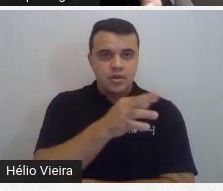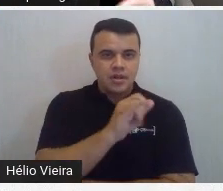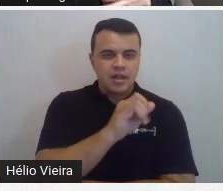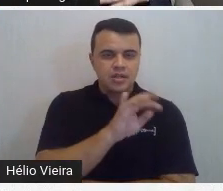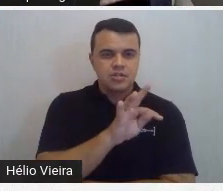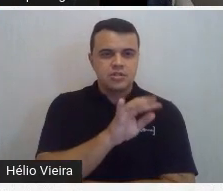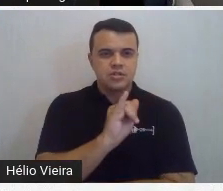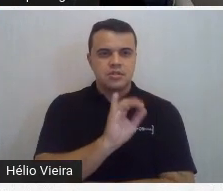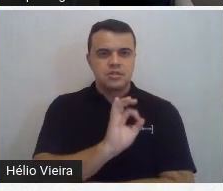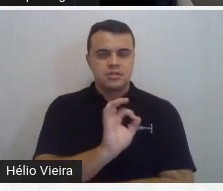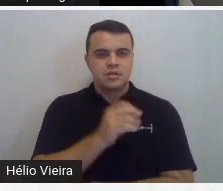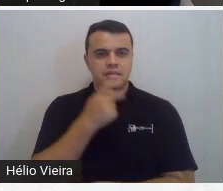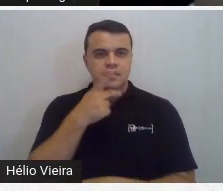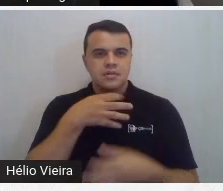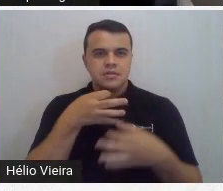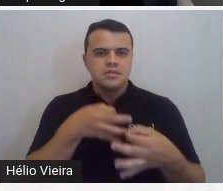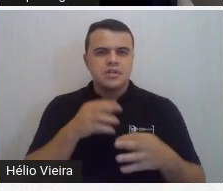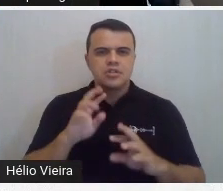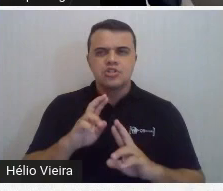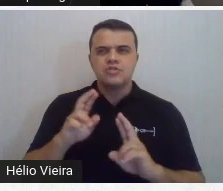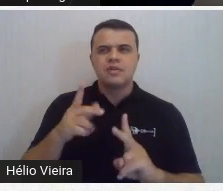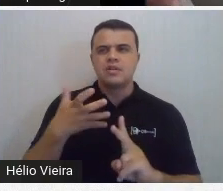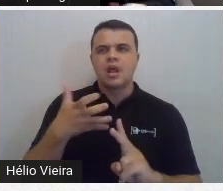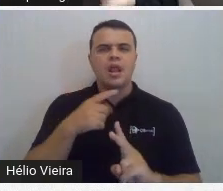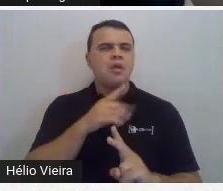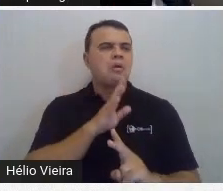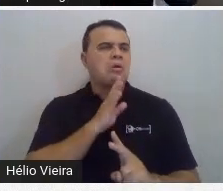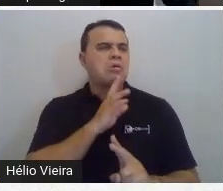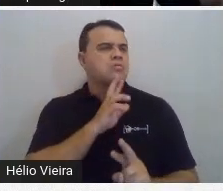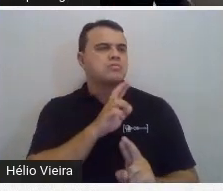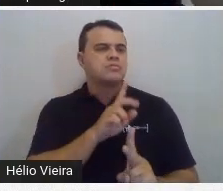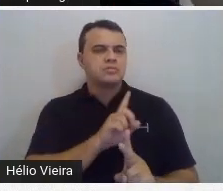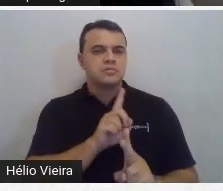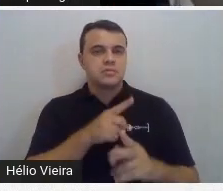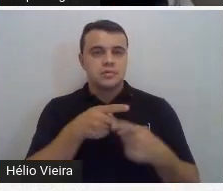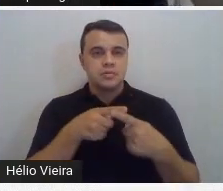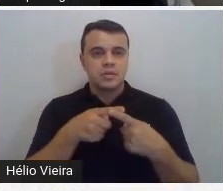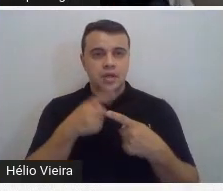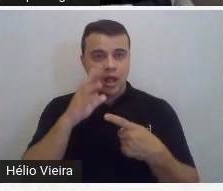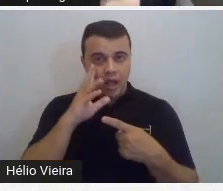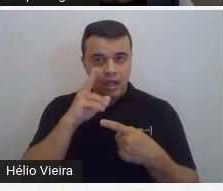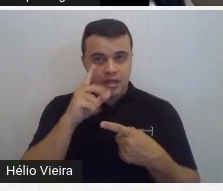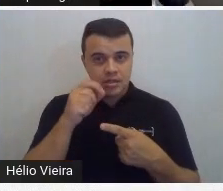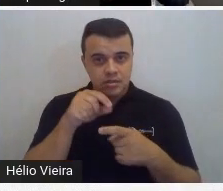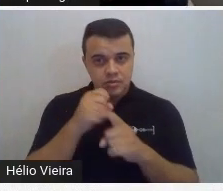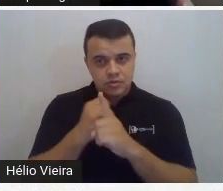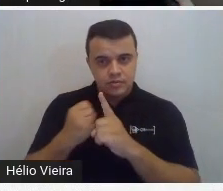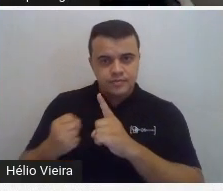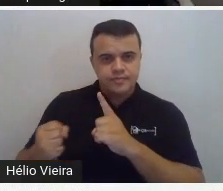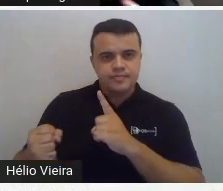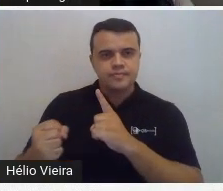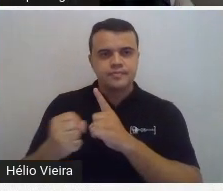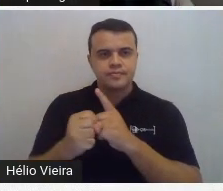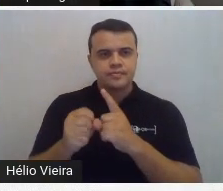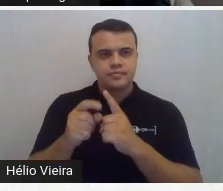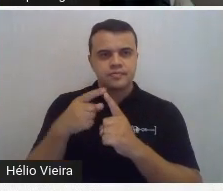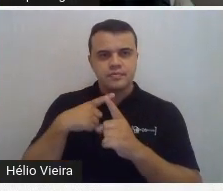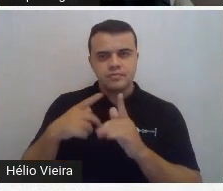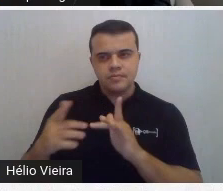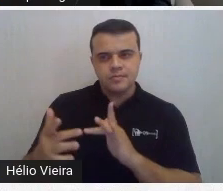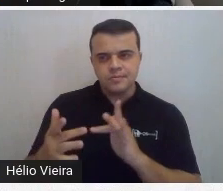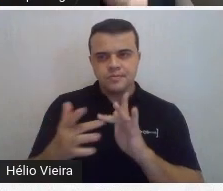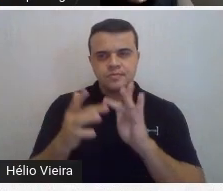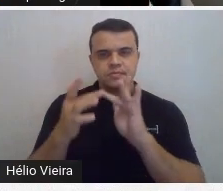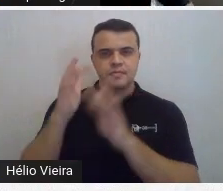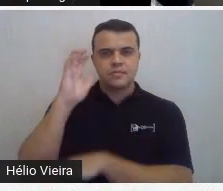não de uma maneira exótica, buscando algo exótico, mas se opondo àquela sociedade, buscando uma reconexão com a